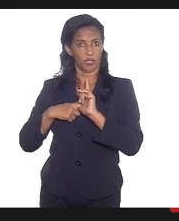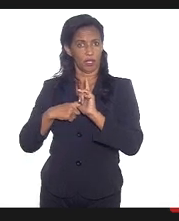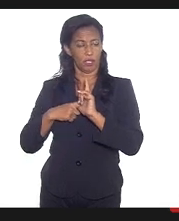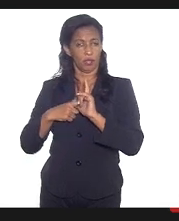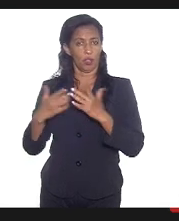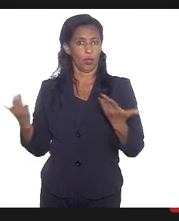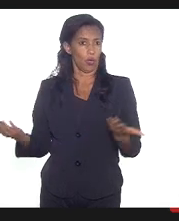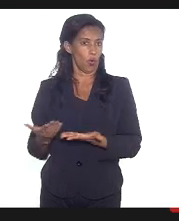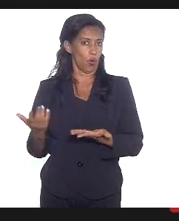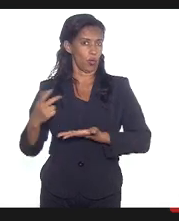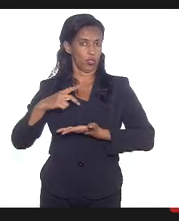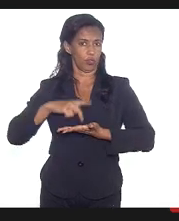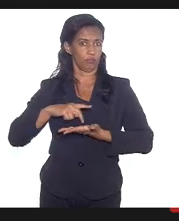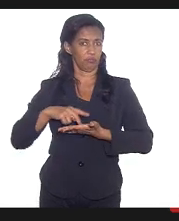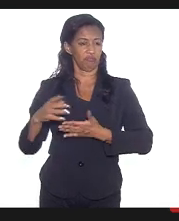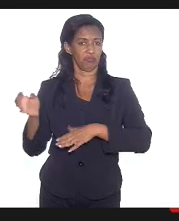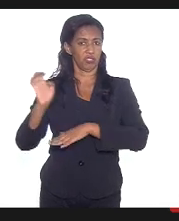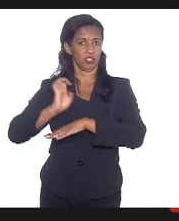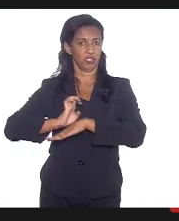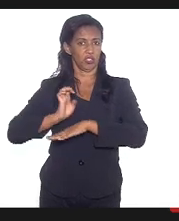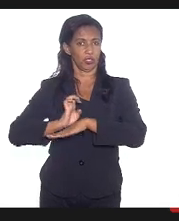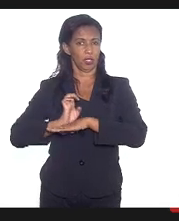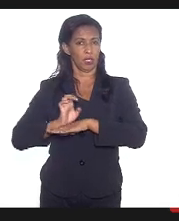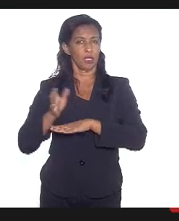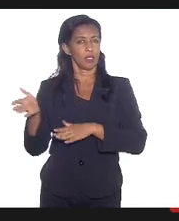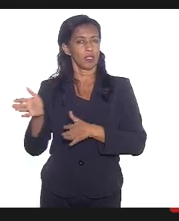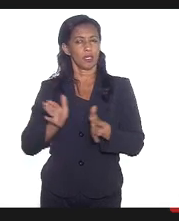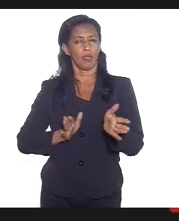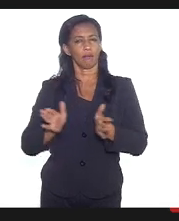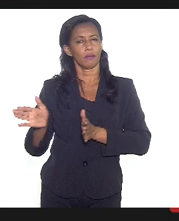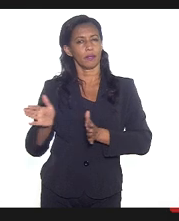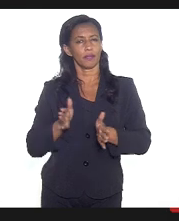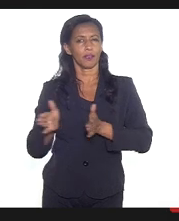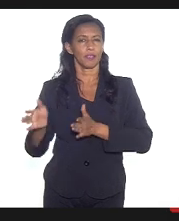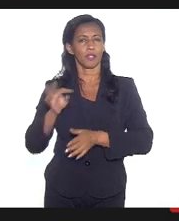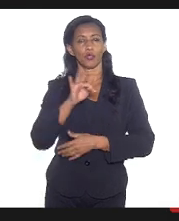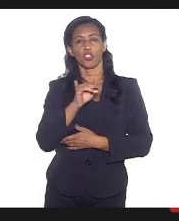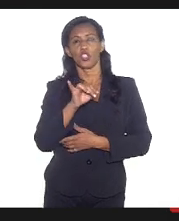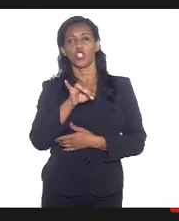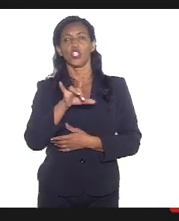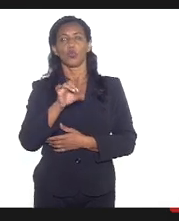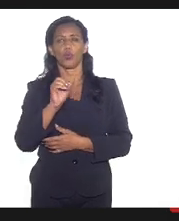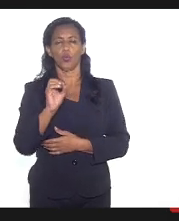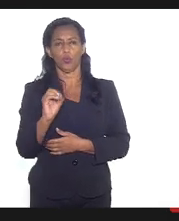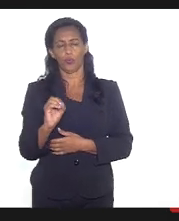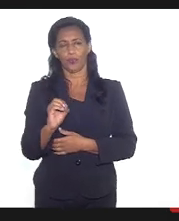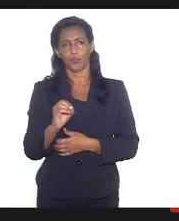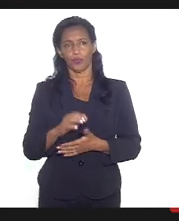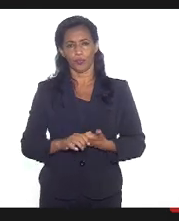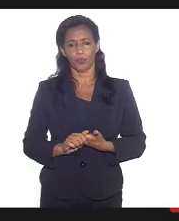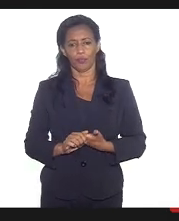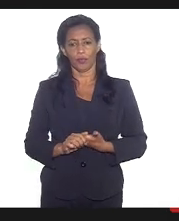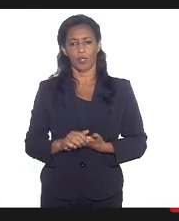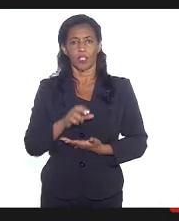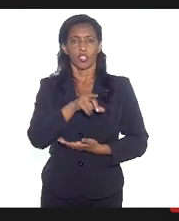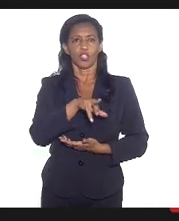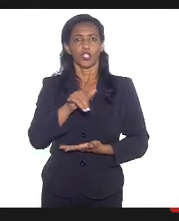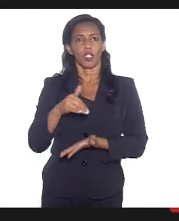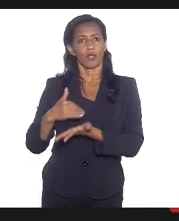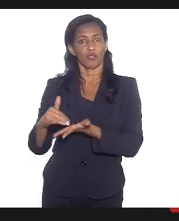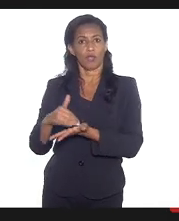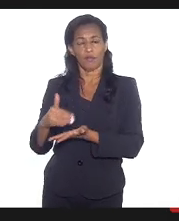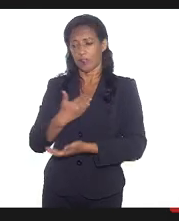de titularidade do Estado. Seria a transação resolutiva de litígio relativo à cobrança de crédito da Fazenda